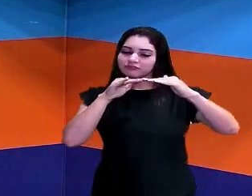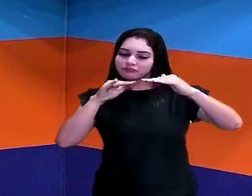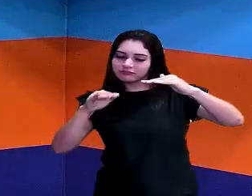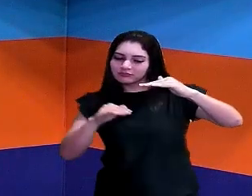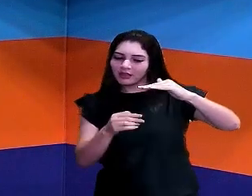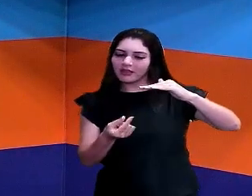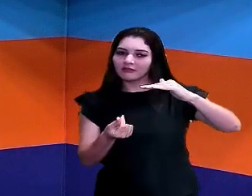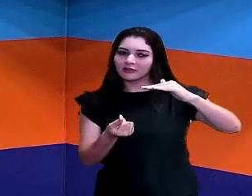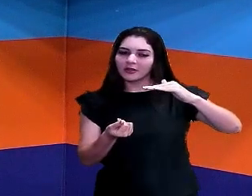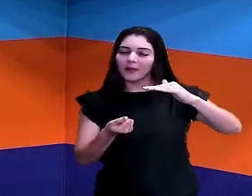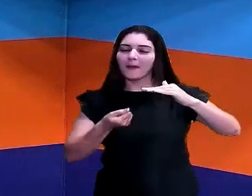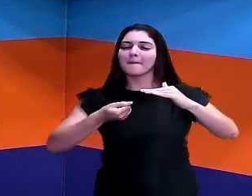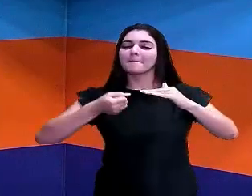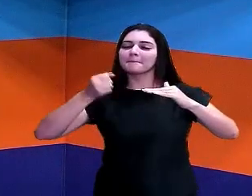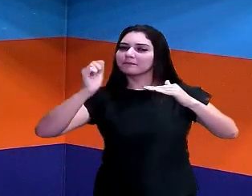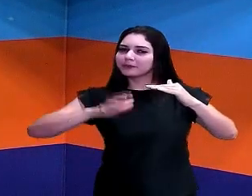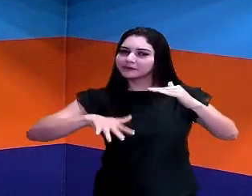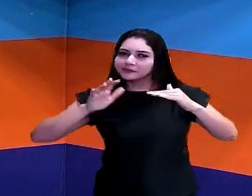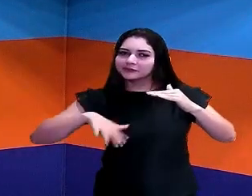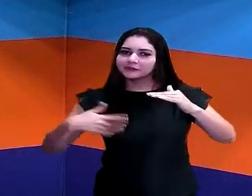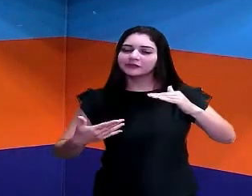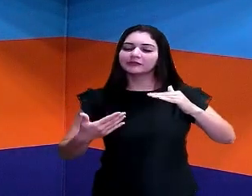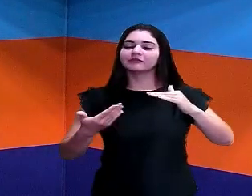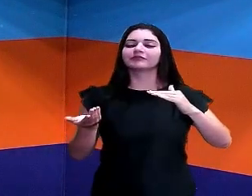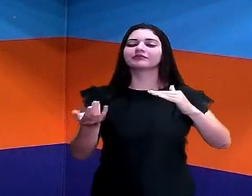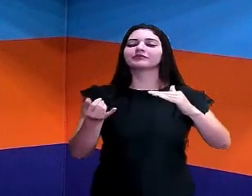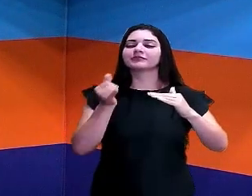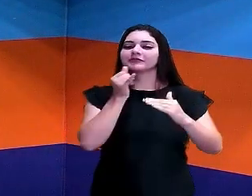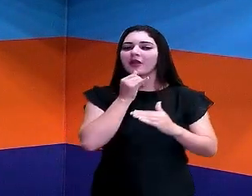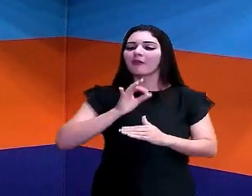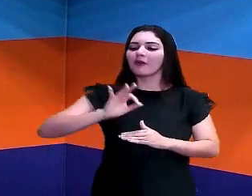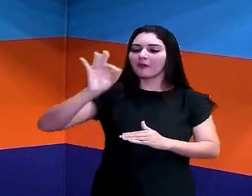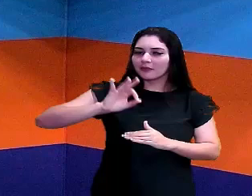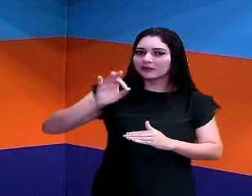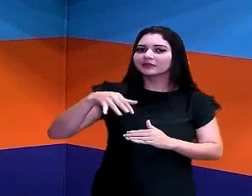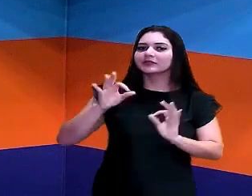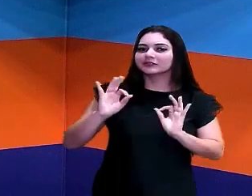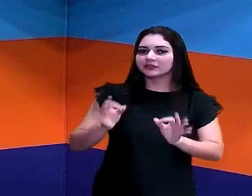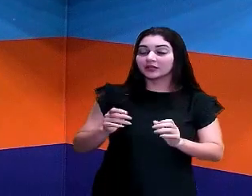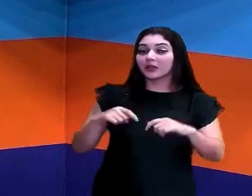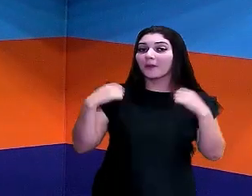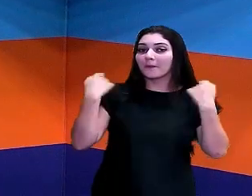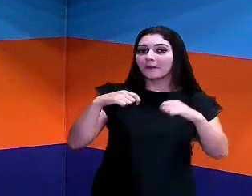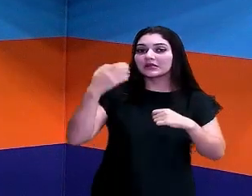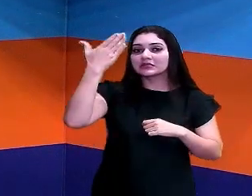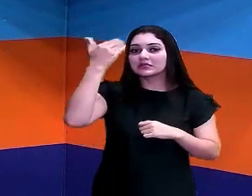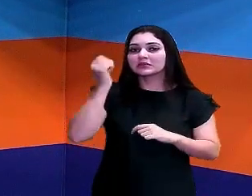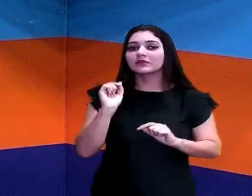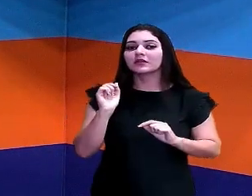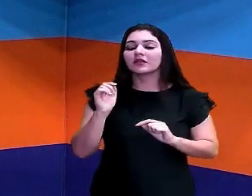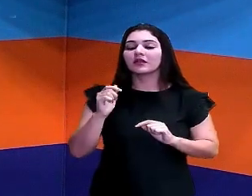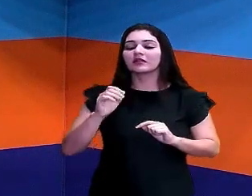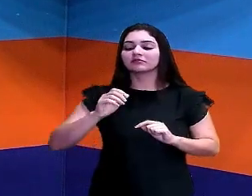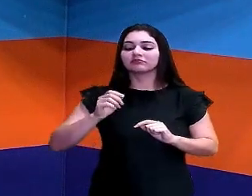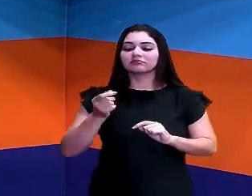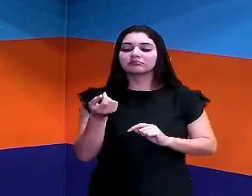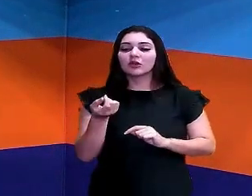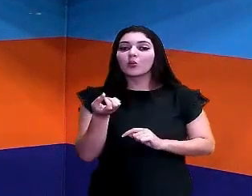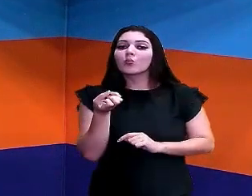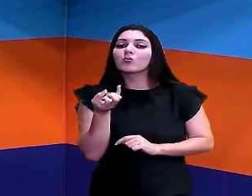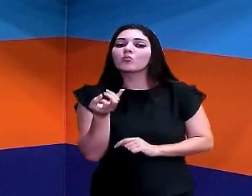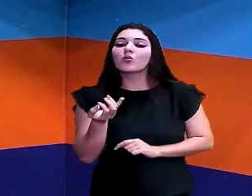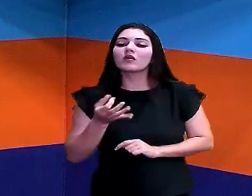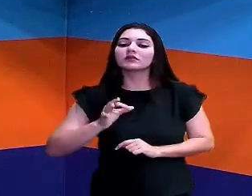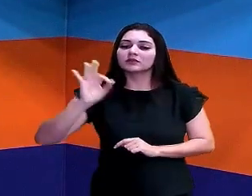valor, entra em liquidação, ou seja, caiu uma porcentagem aí, né? Eu preciso saber que valor dessa porcentagem é. E é o que